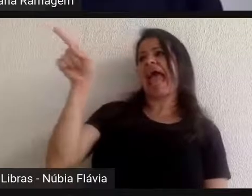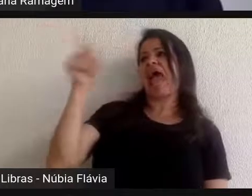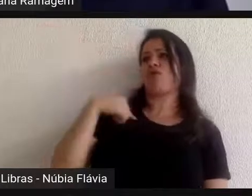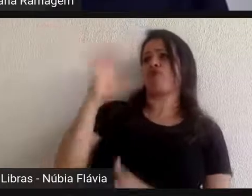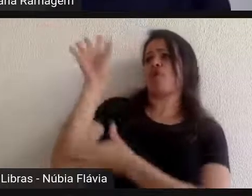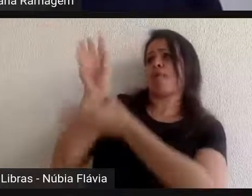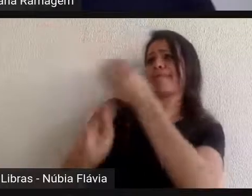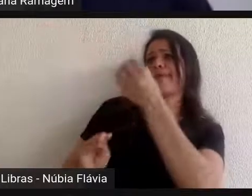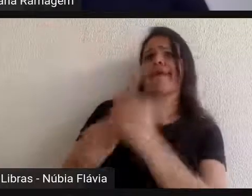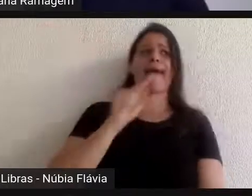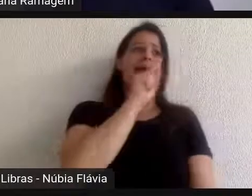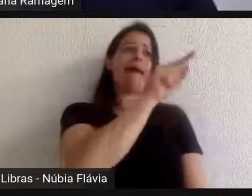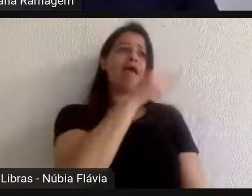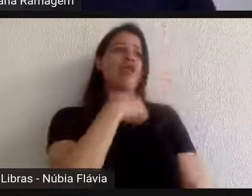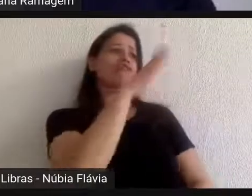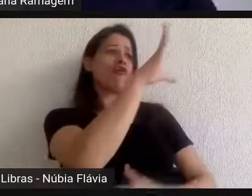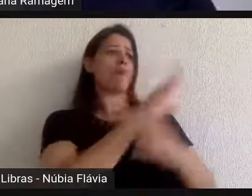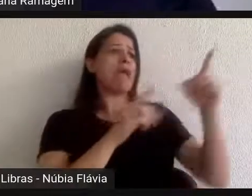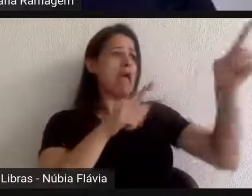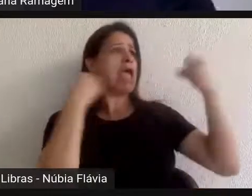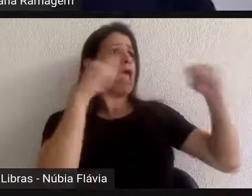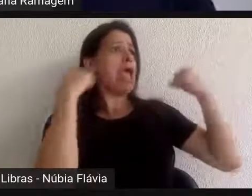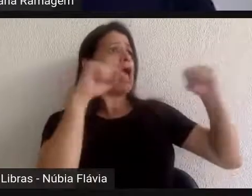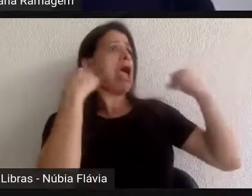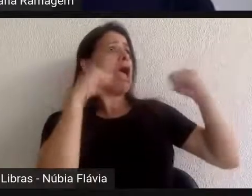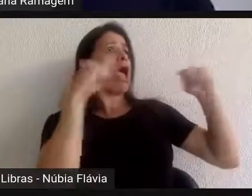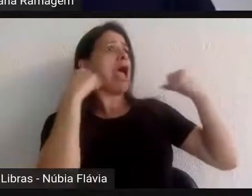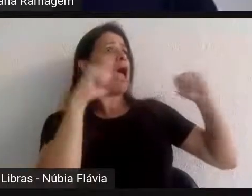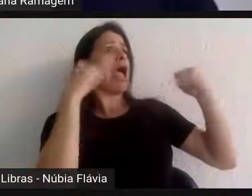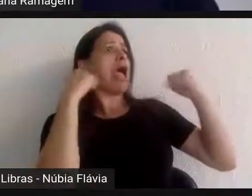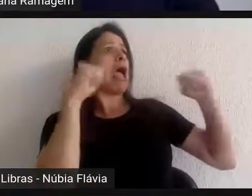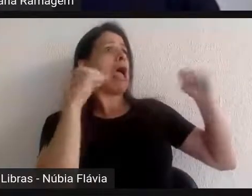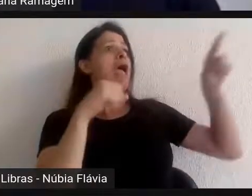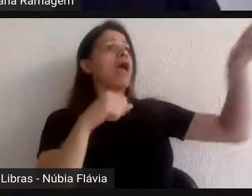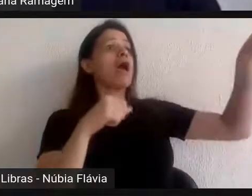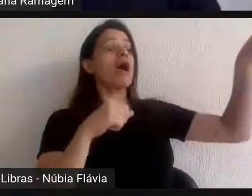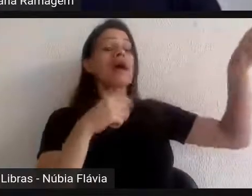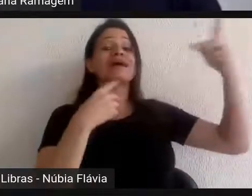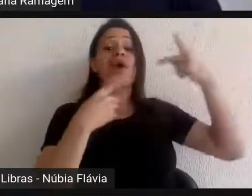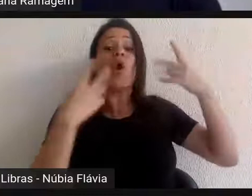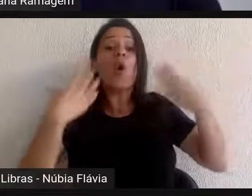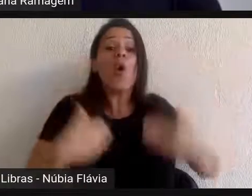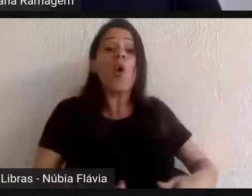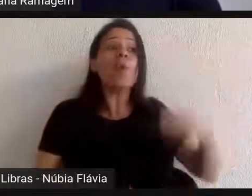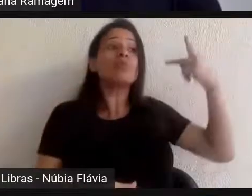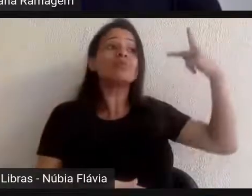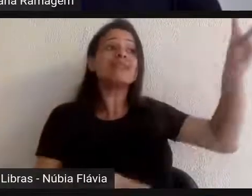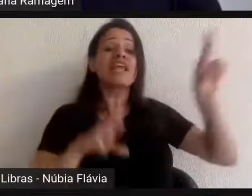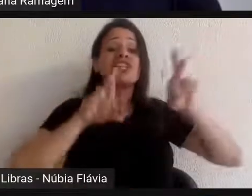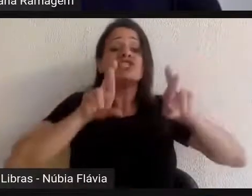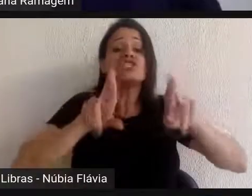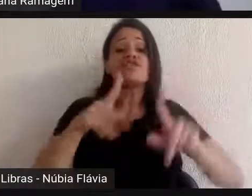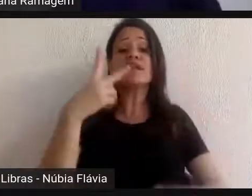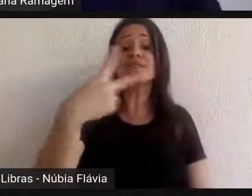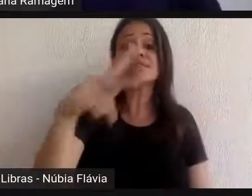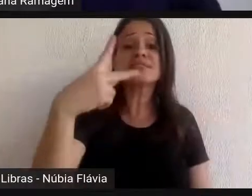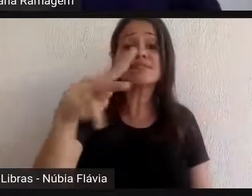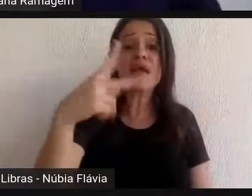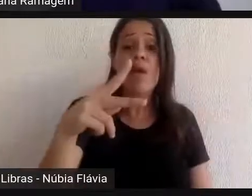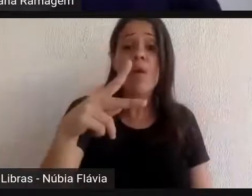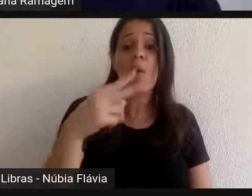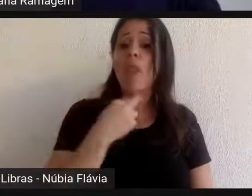vizinho, evite julgamentos na sua performance. O importante é você se manter ativo.